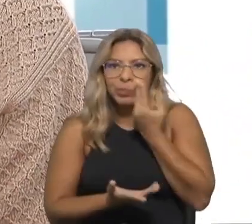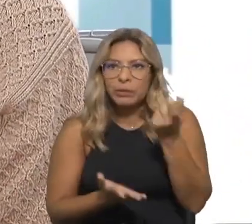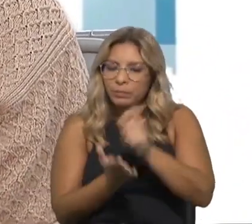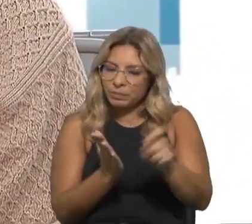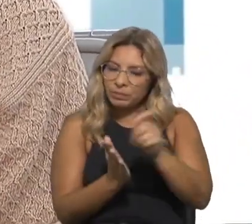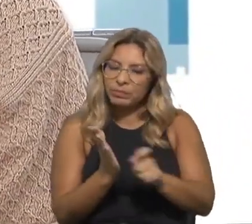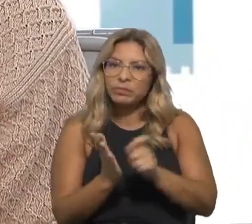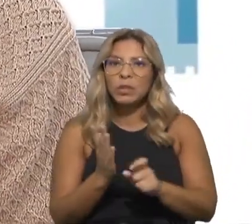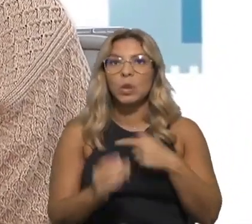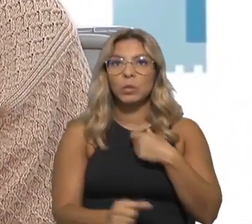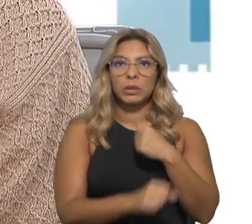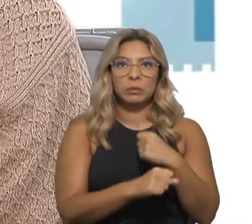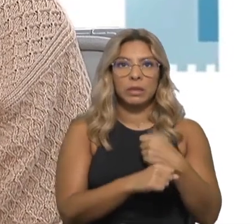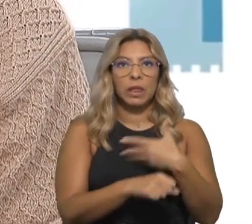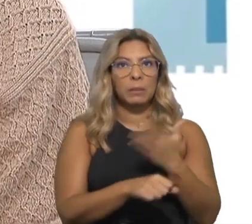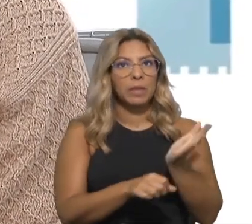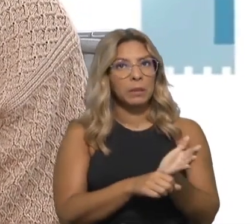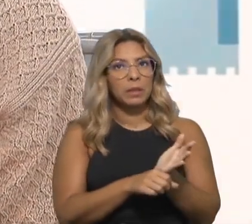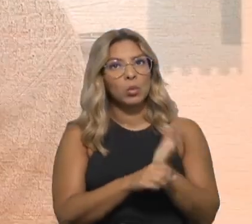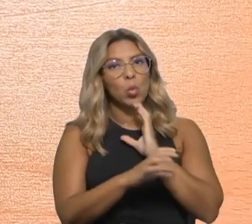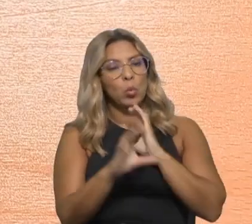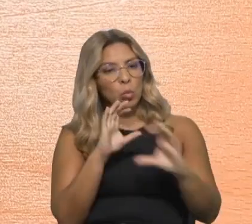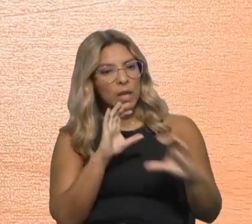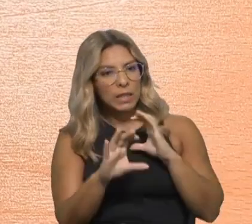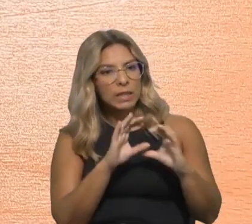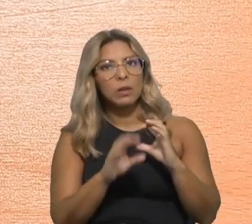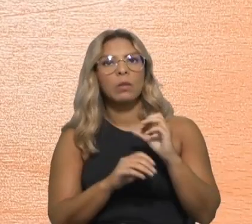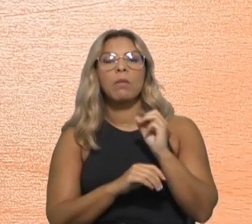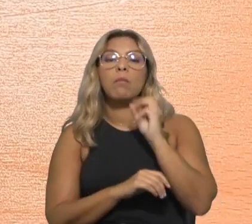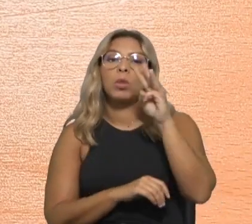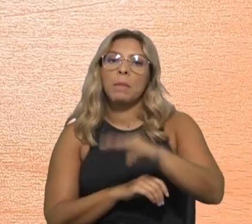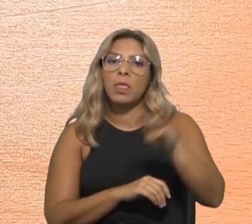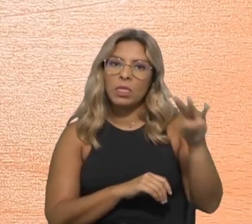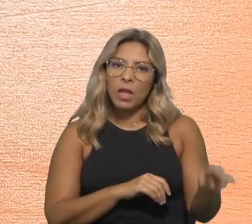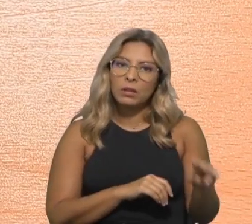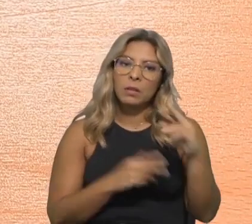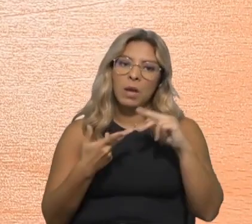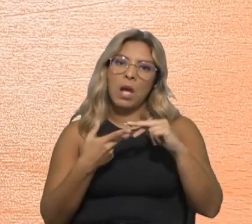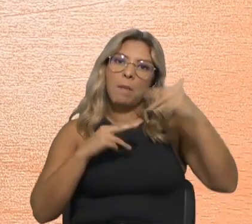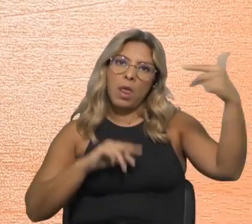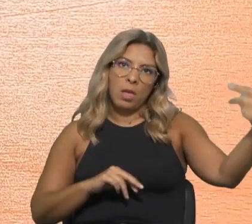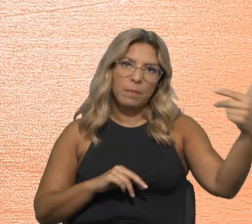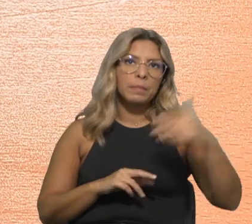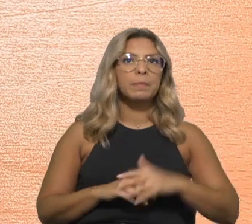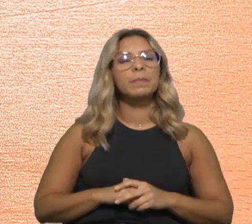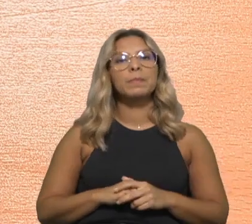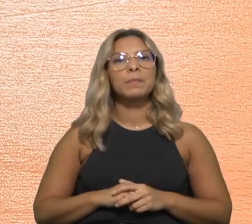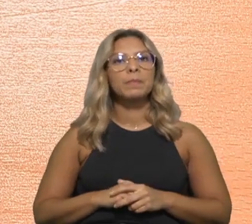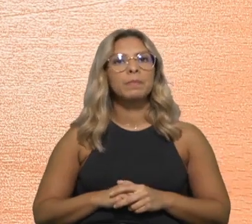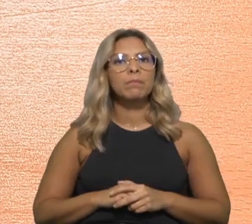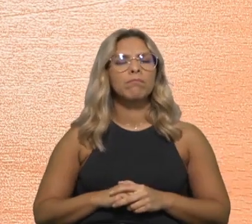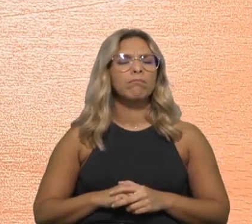trabalhava sobretudo no departamento de comunicação e marketing de uma câmara municipal eh